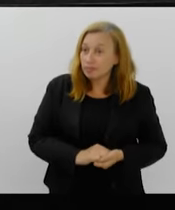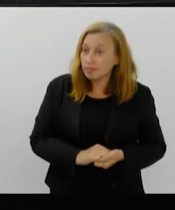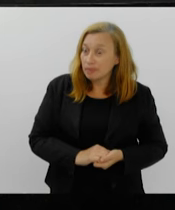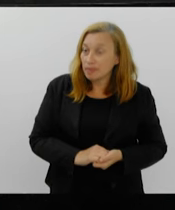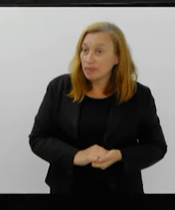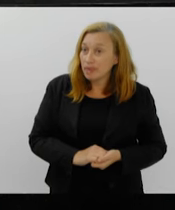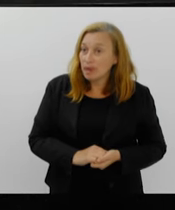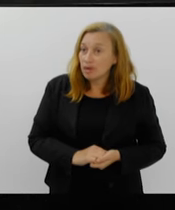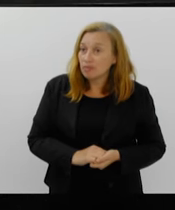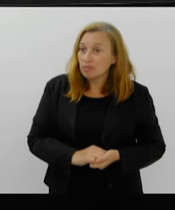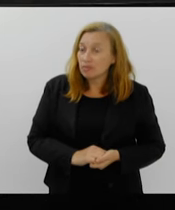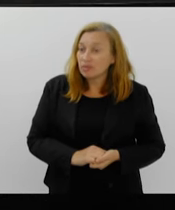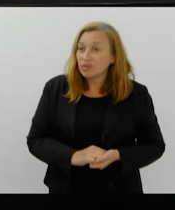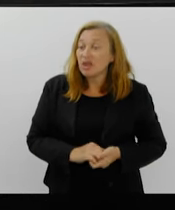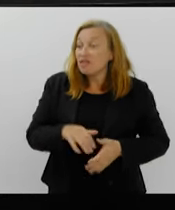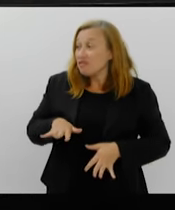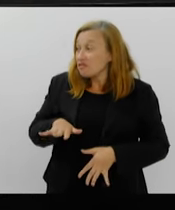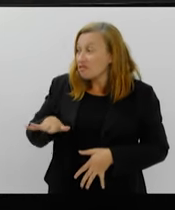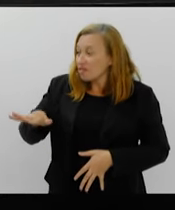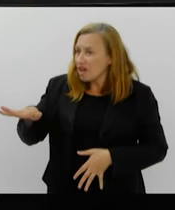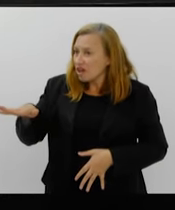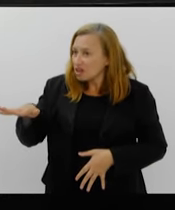hoje favelas